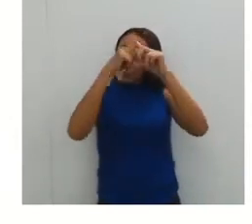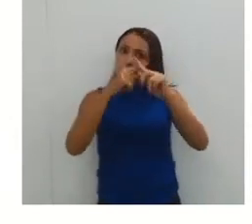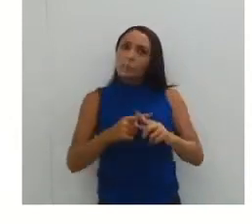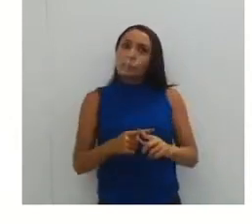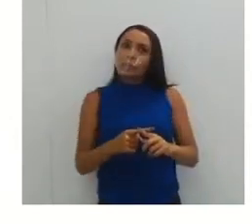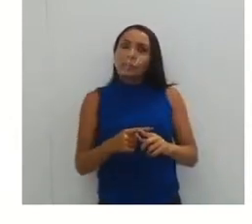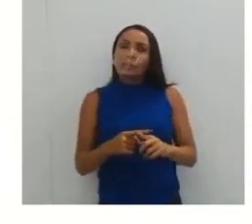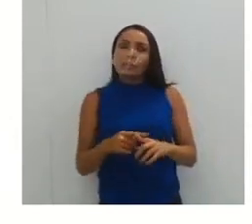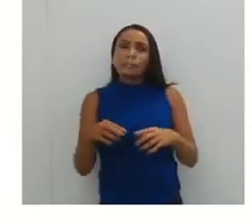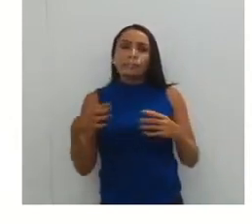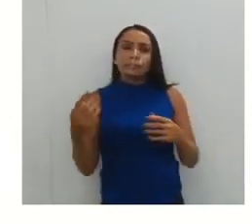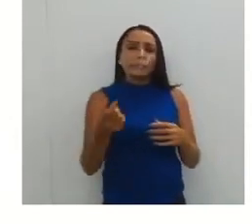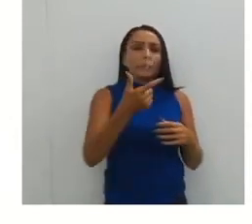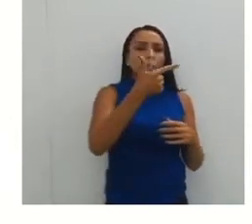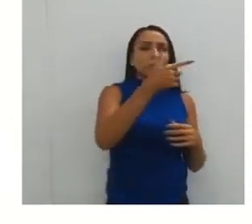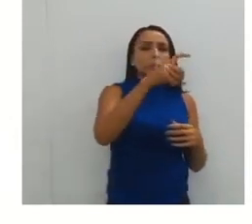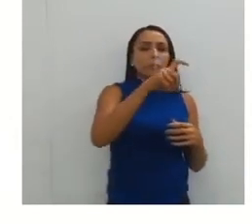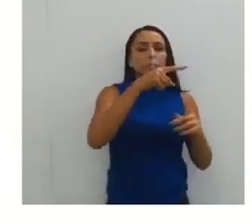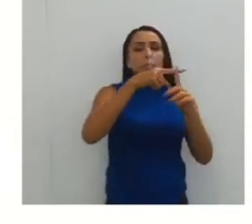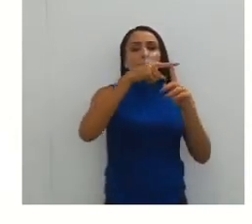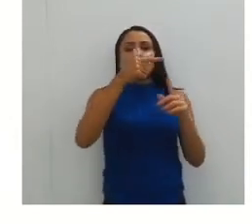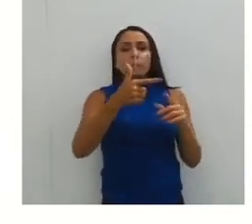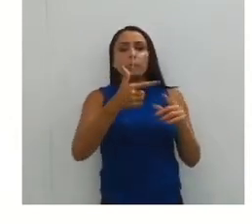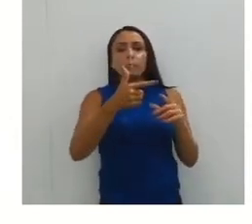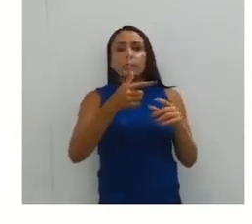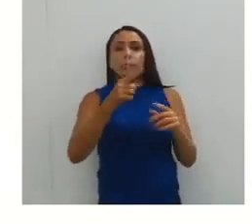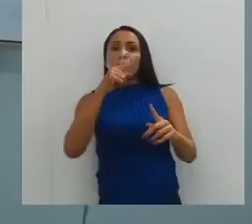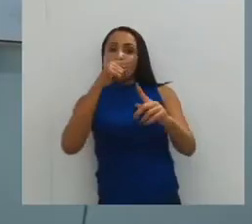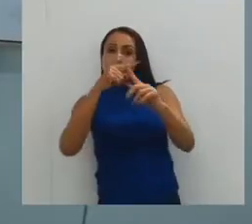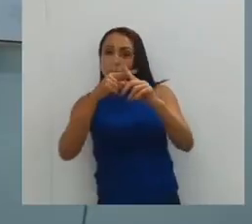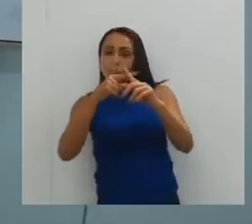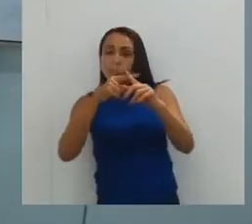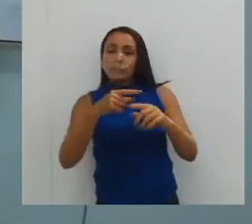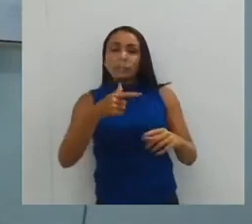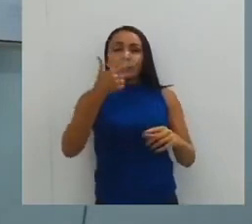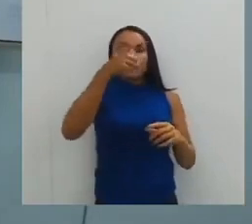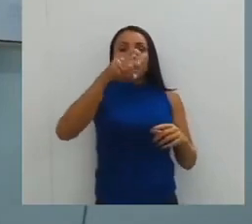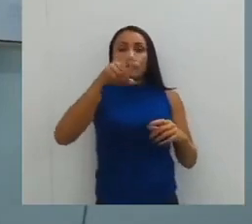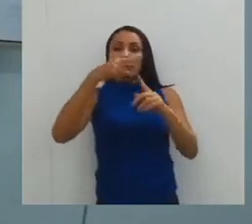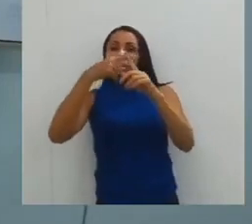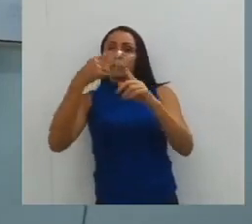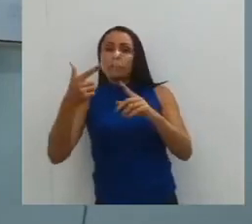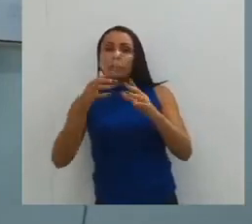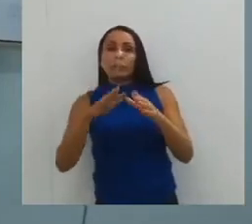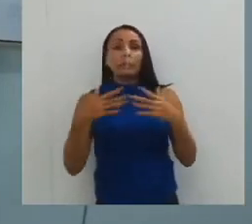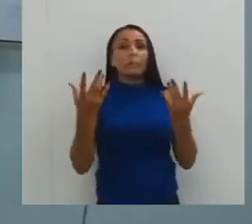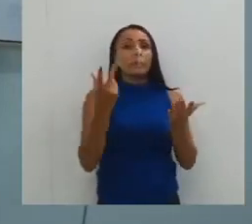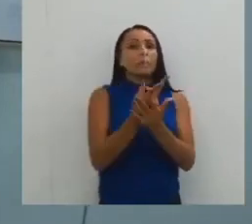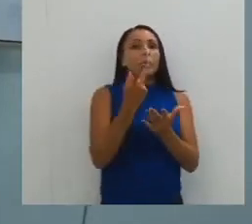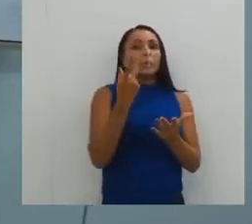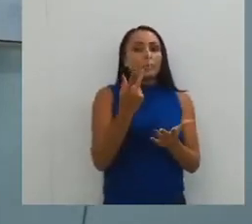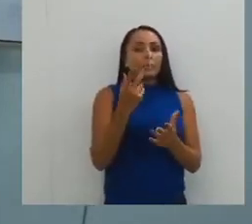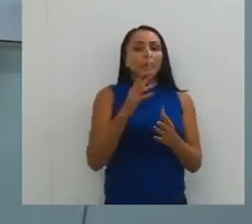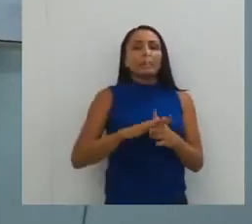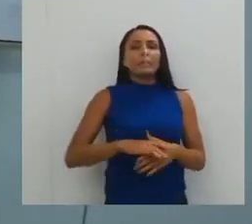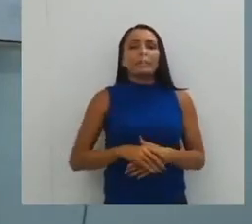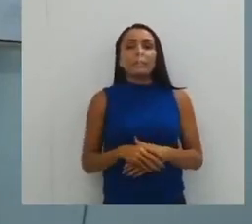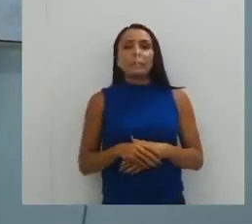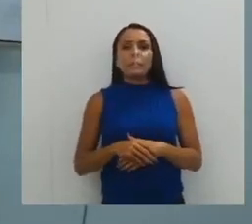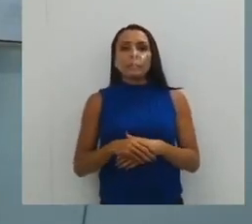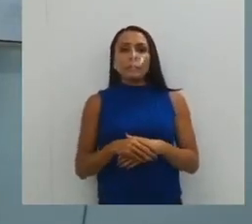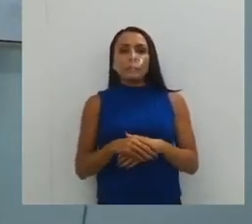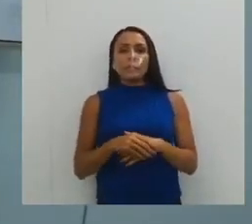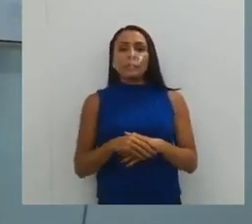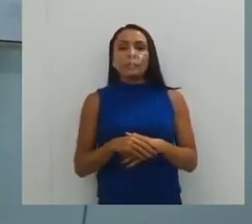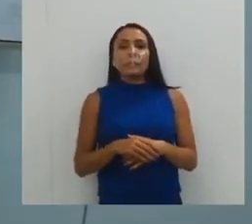mais 2 vezes 2x mais 2. Então, ó, quando isso aqui, ó, acontece, 2x mais 2 mais